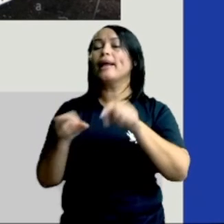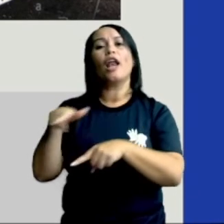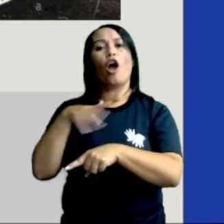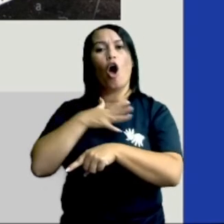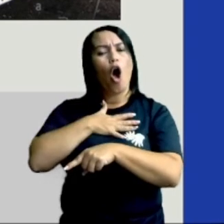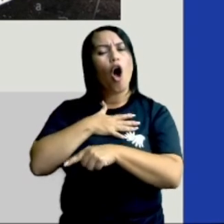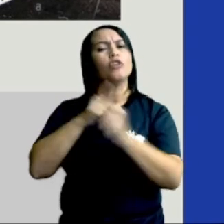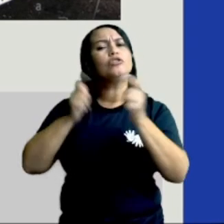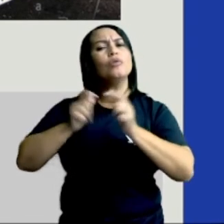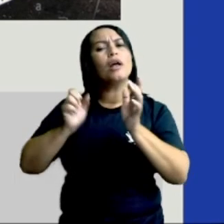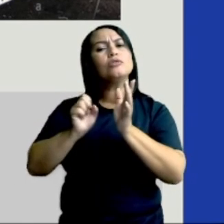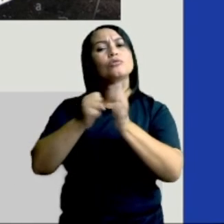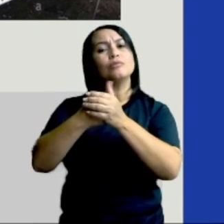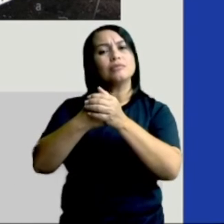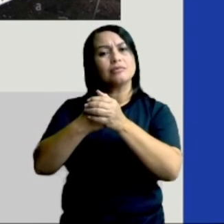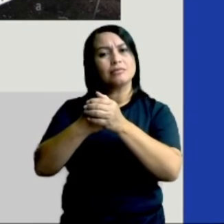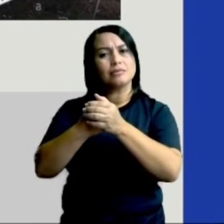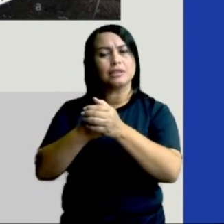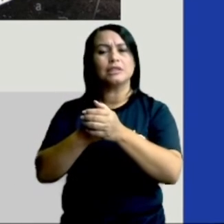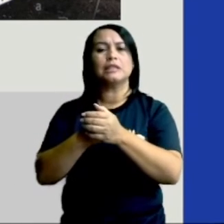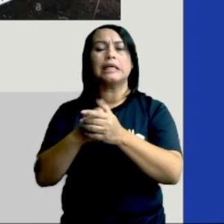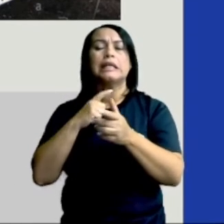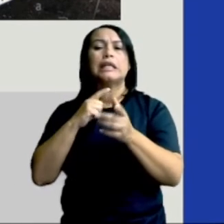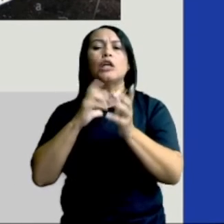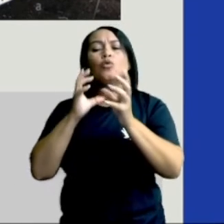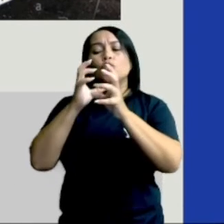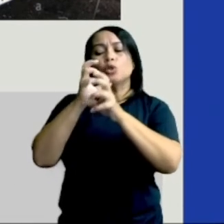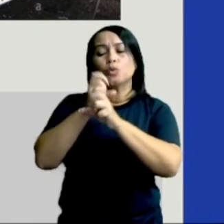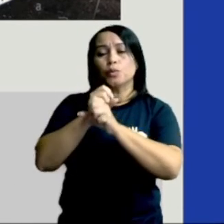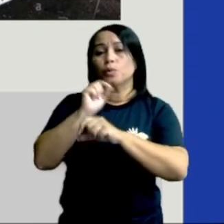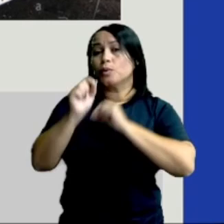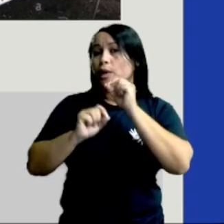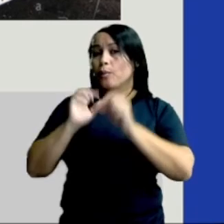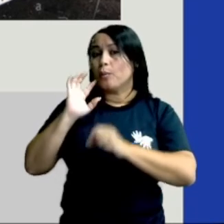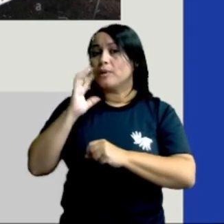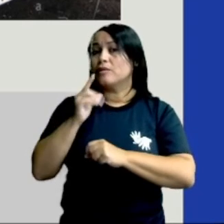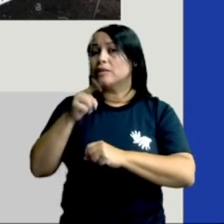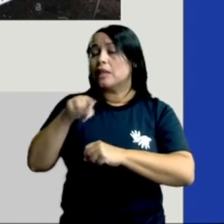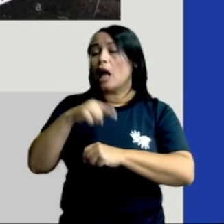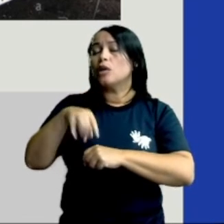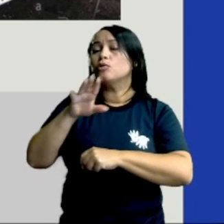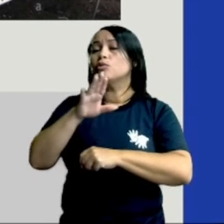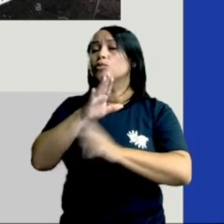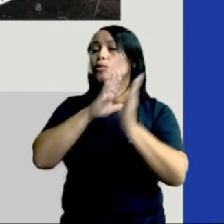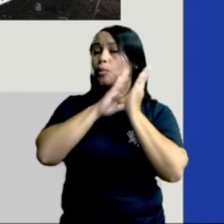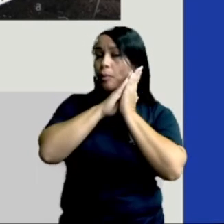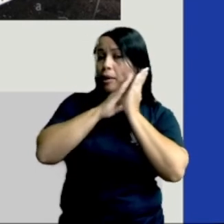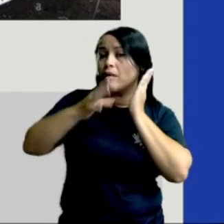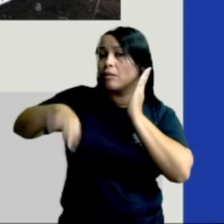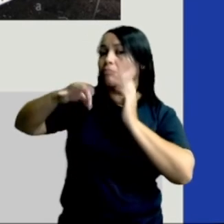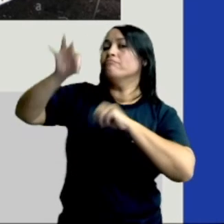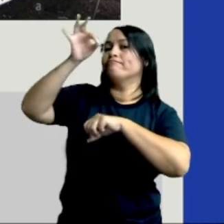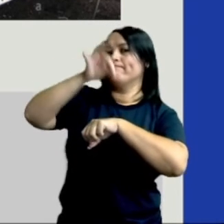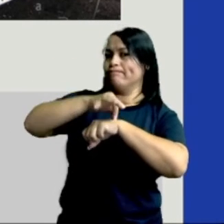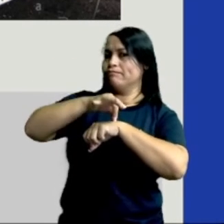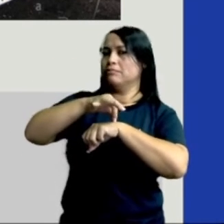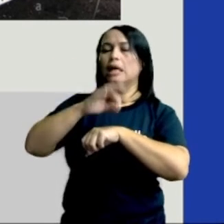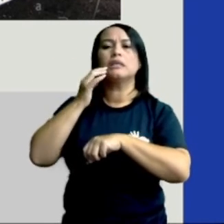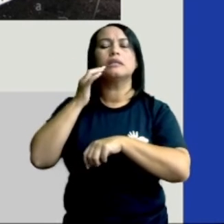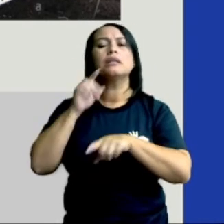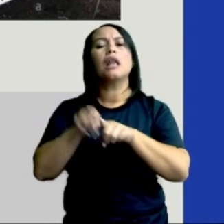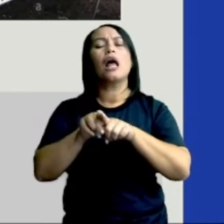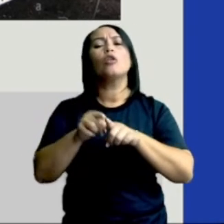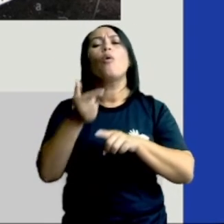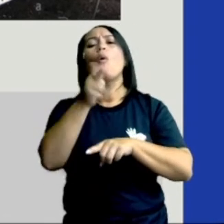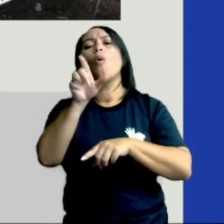gosta de locais assim, escondidos, de pouca luminosidade. E quando você está dormindo, você pode ser picado por esses insetos.